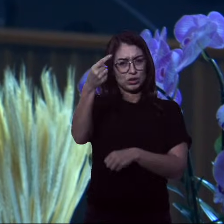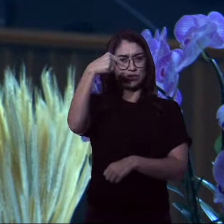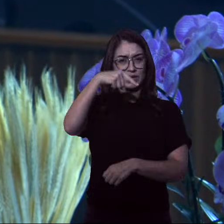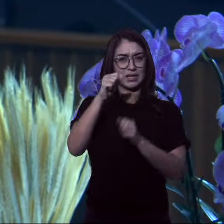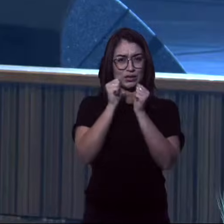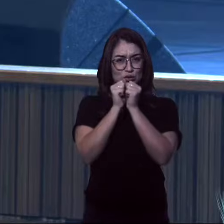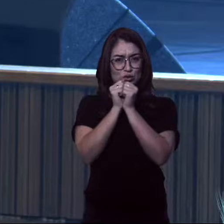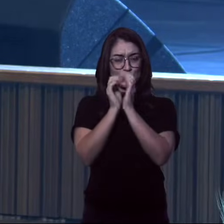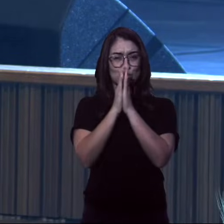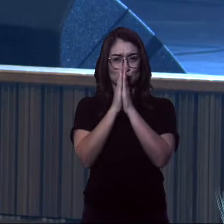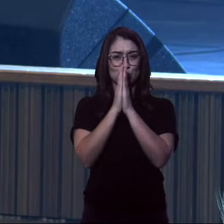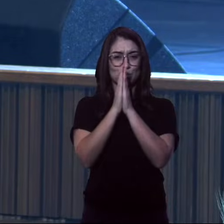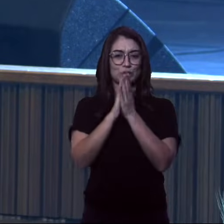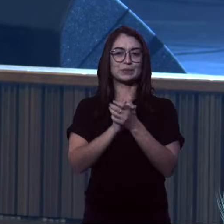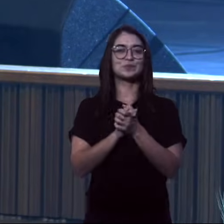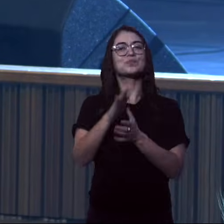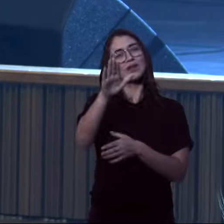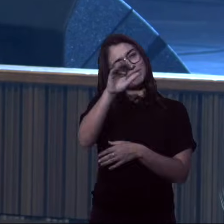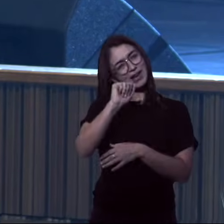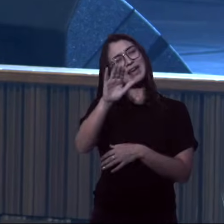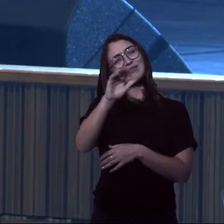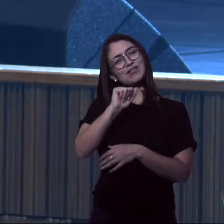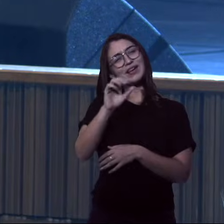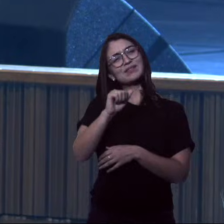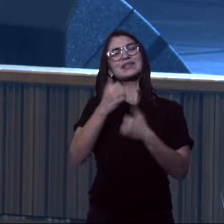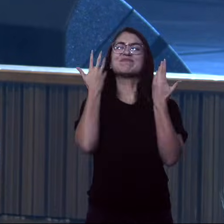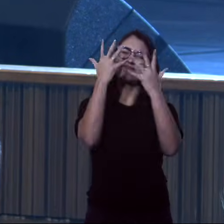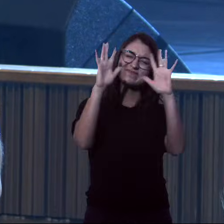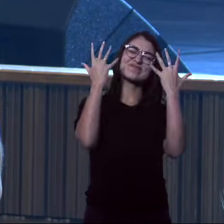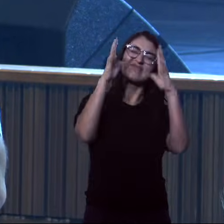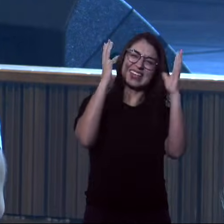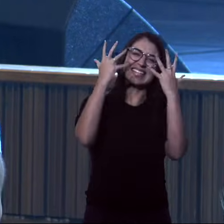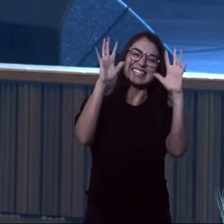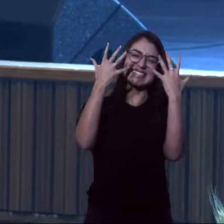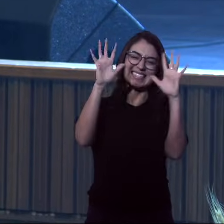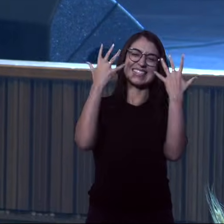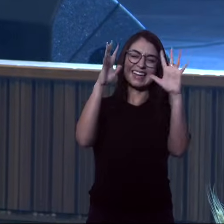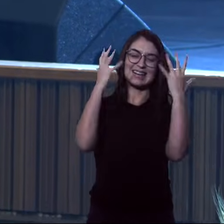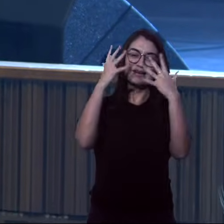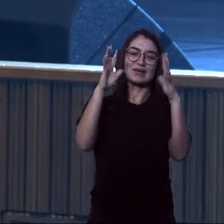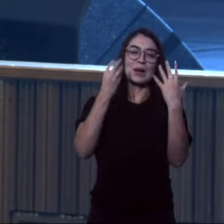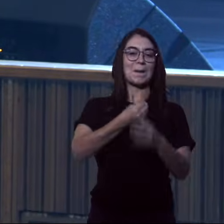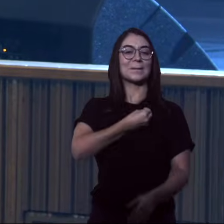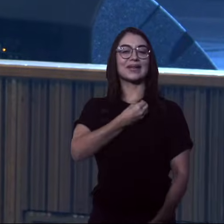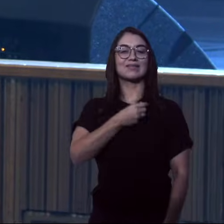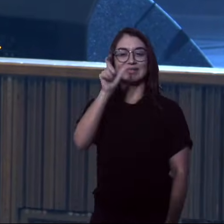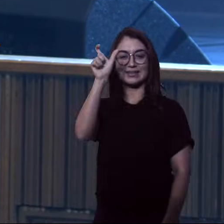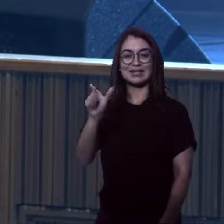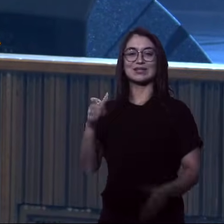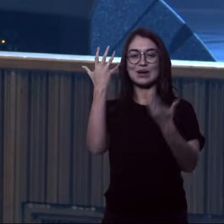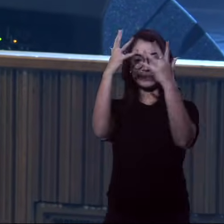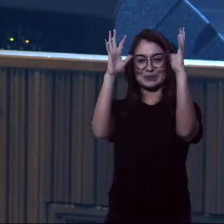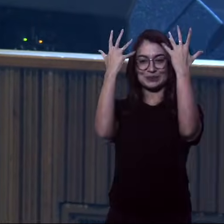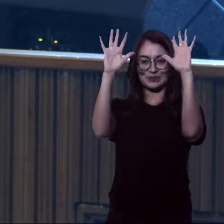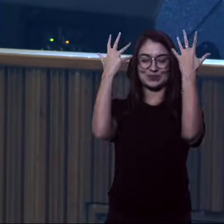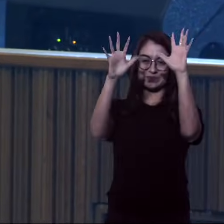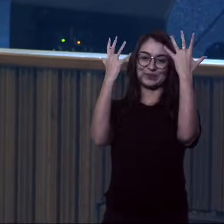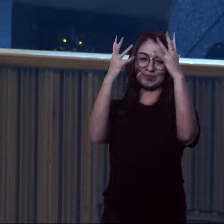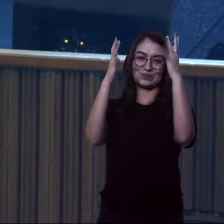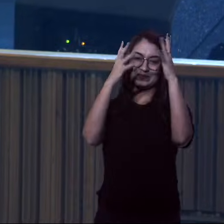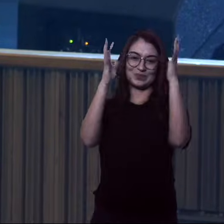com você? Vem cá. Venha, dá uma salva de palmas pela vida desse cara. Vem aqui.